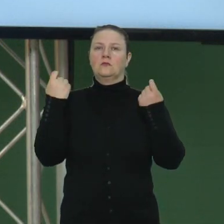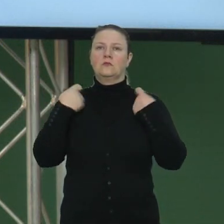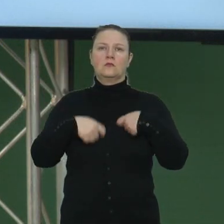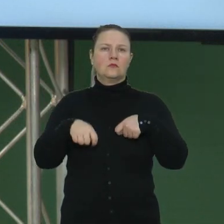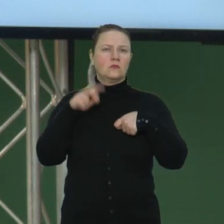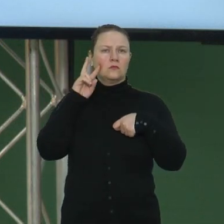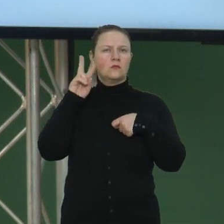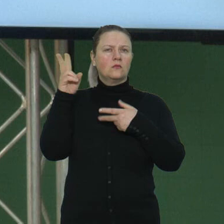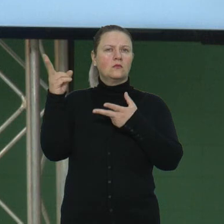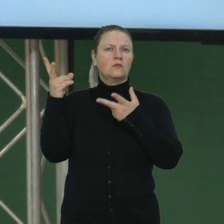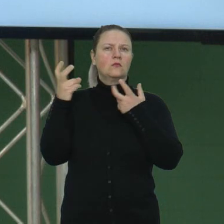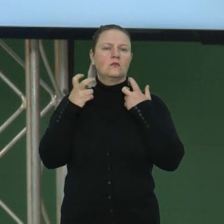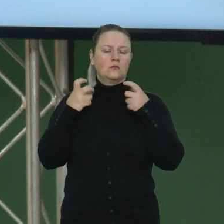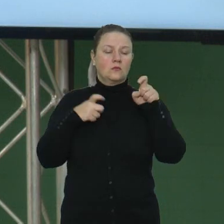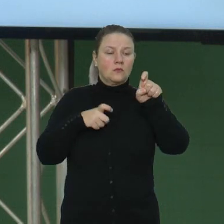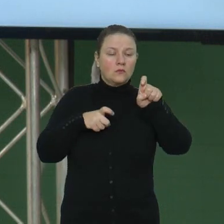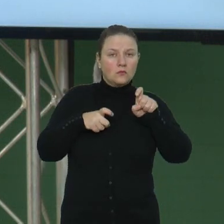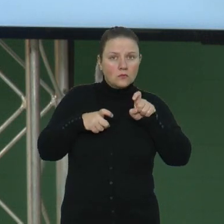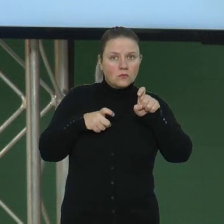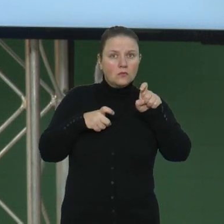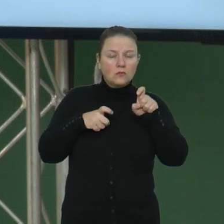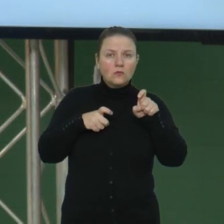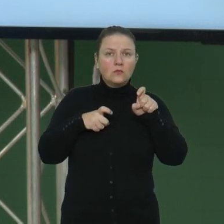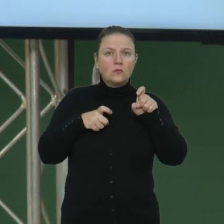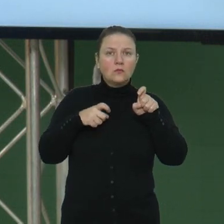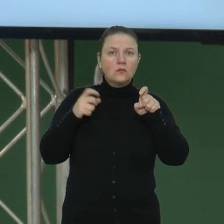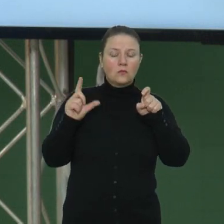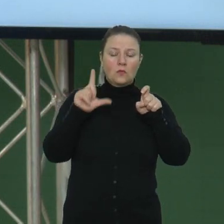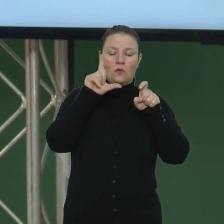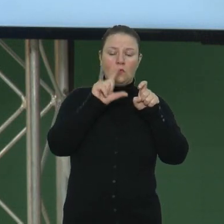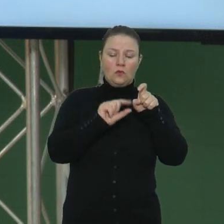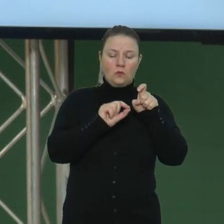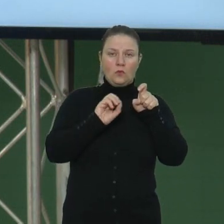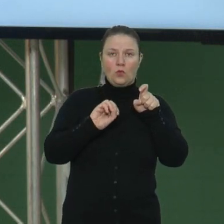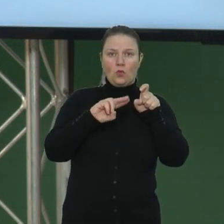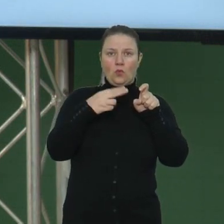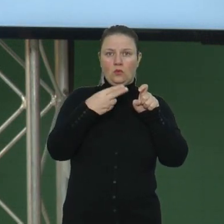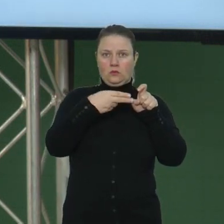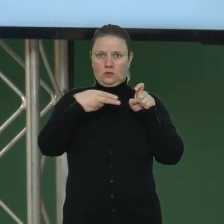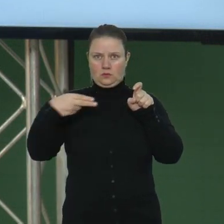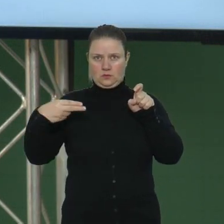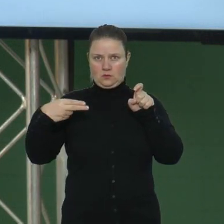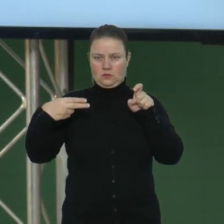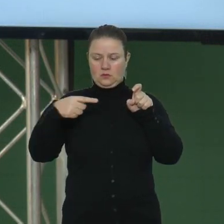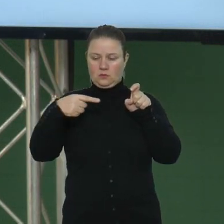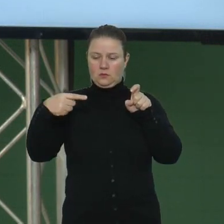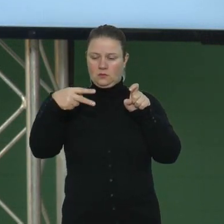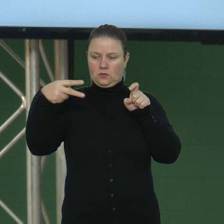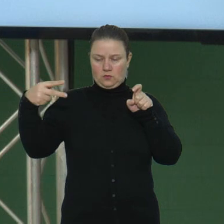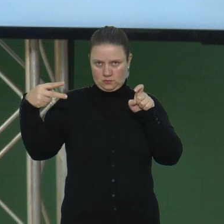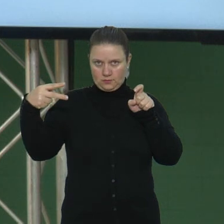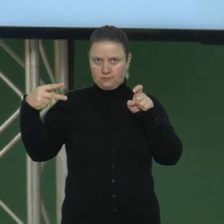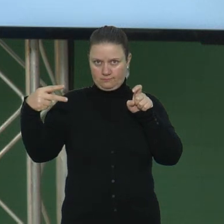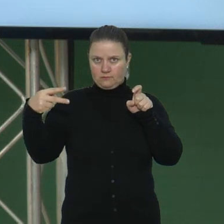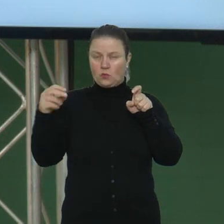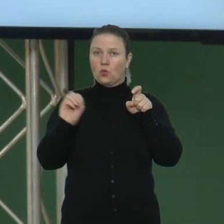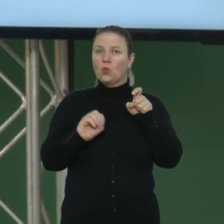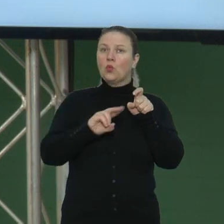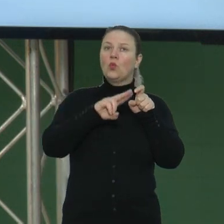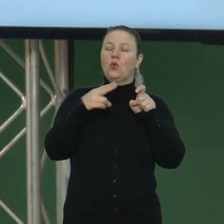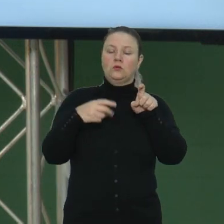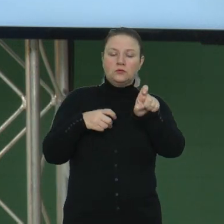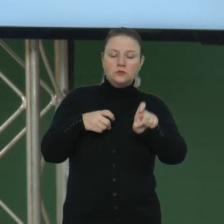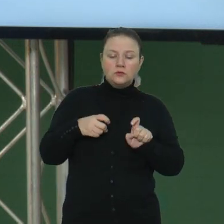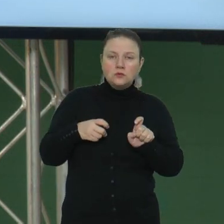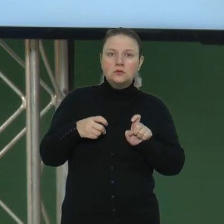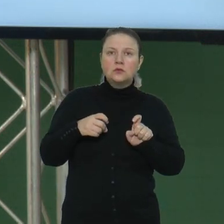em consideração? Que o x ele vai ser o quê? Menor ou igual ao menos 2, que é o negativo desse 2, né? Ou